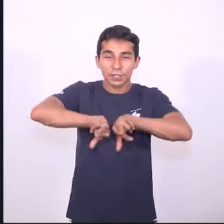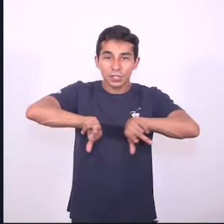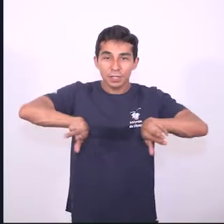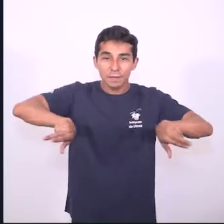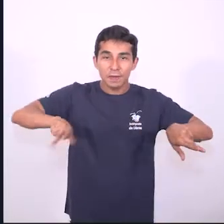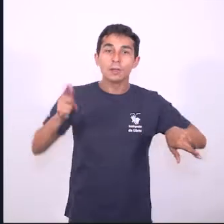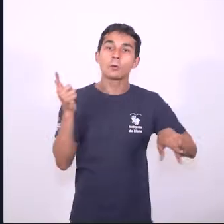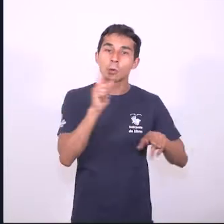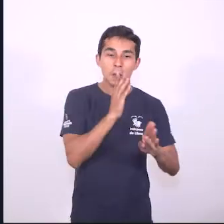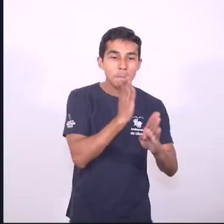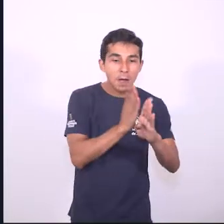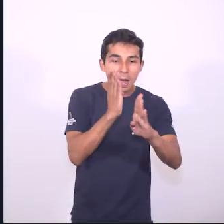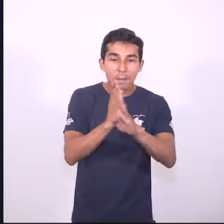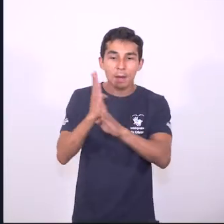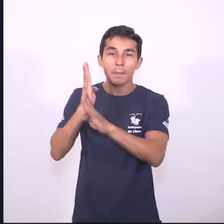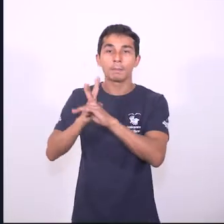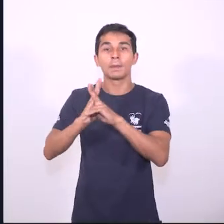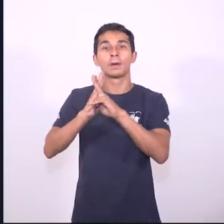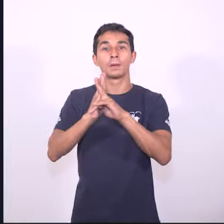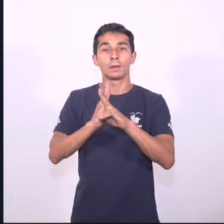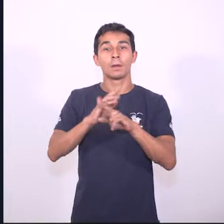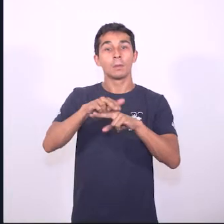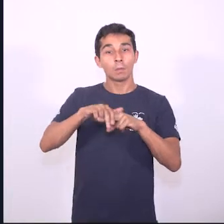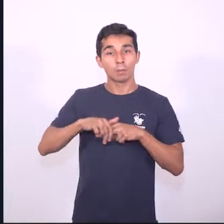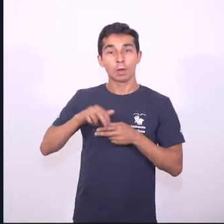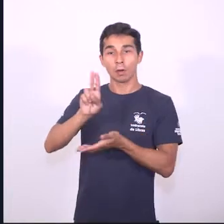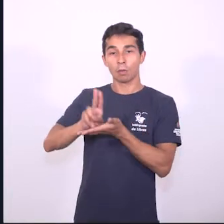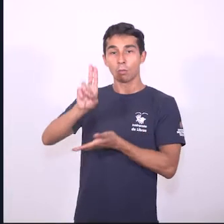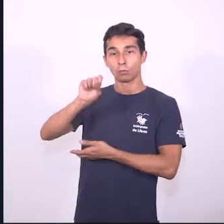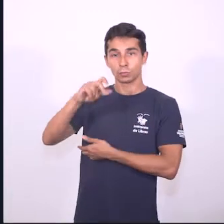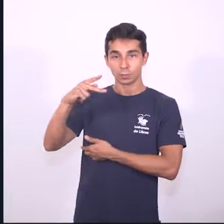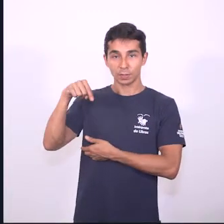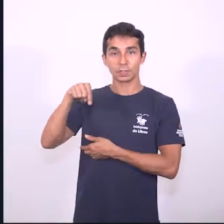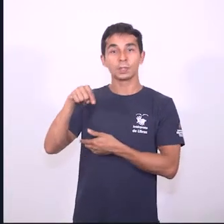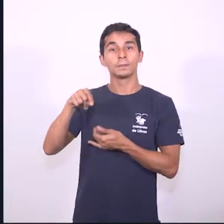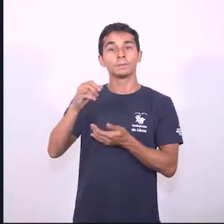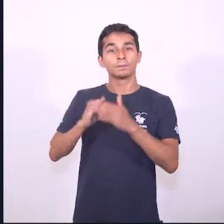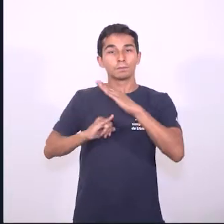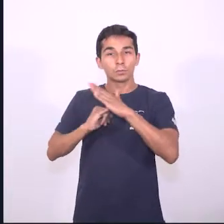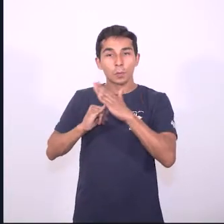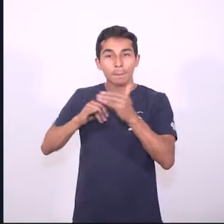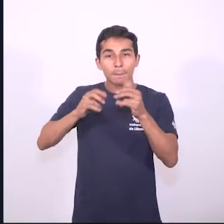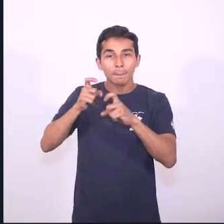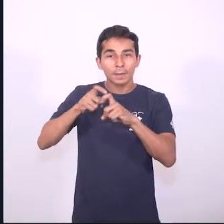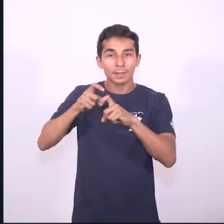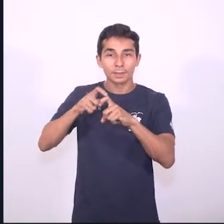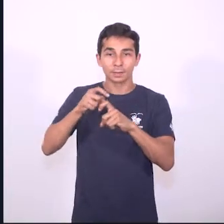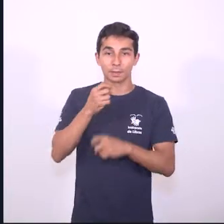Tropical da USP. O monitoramento realizado